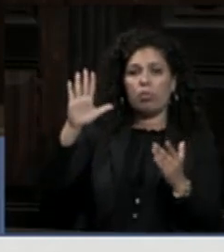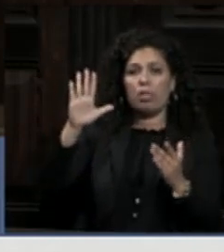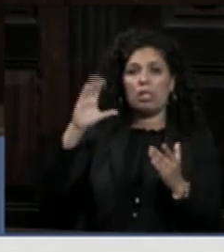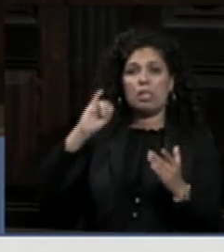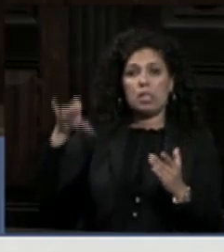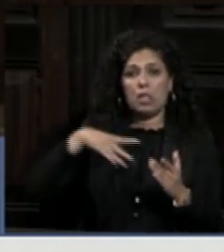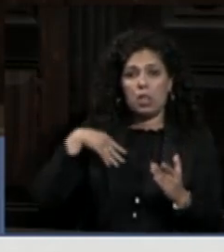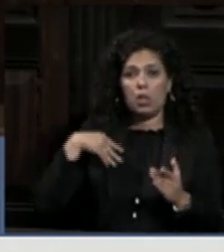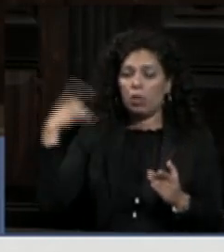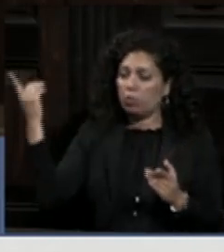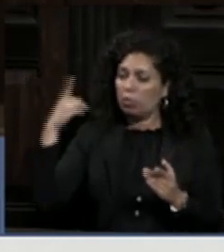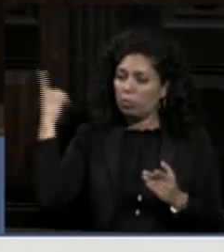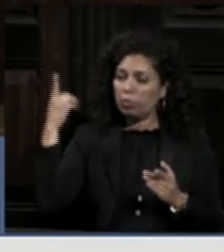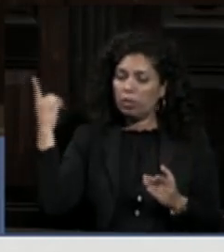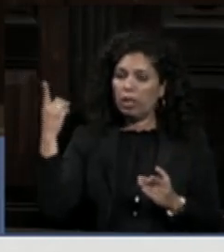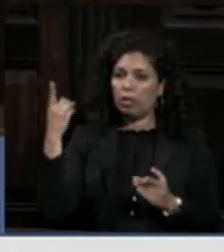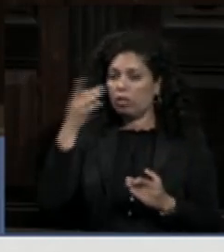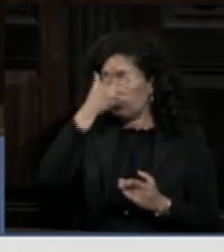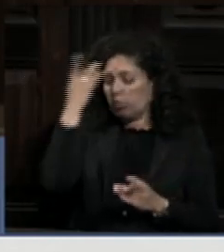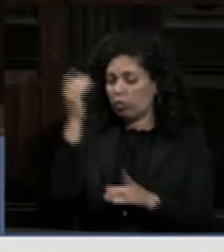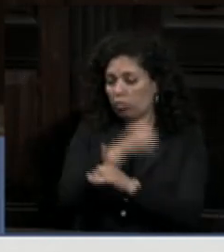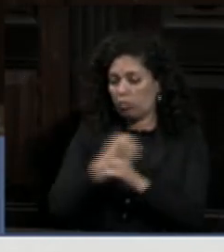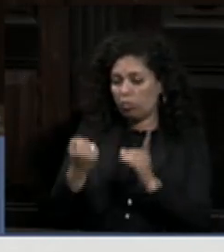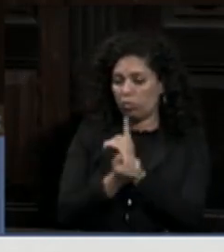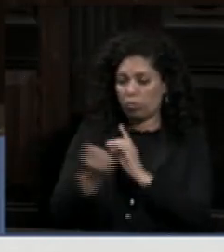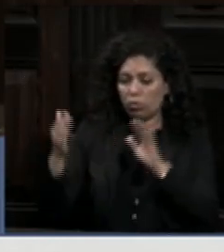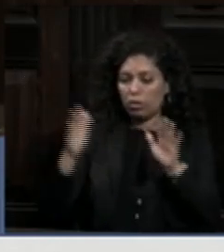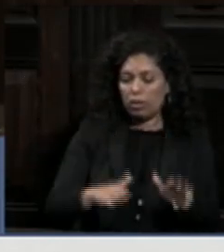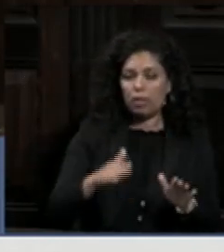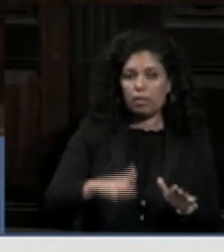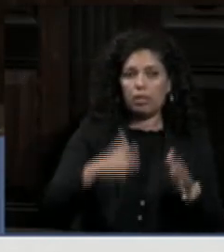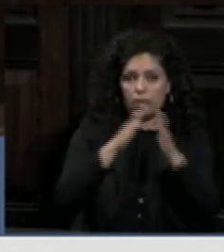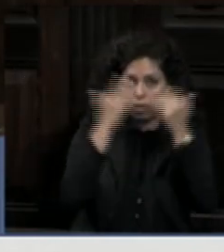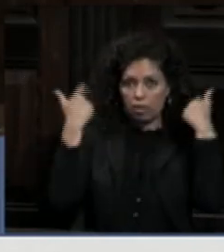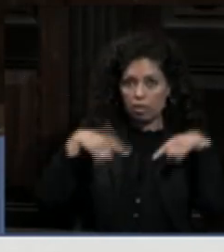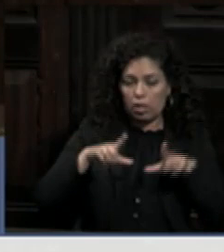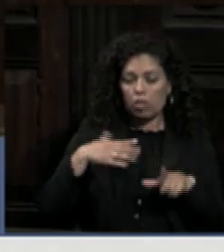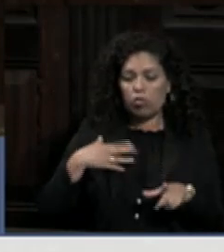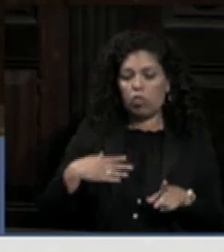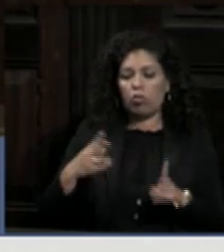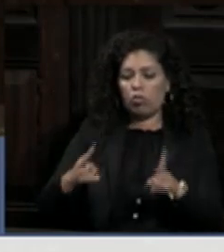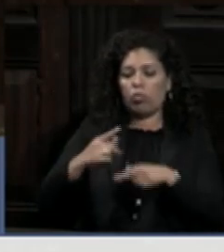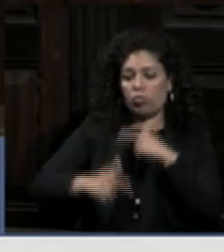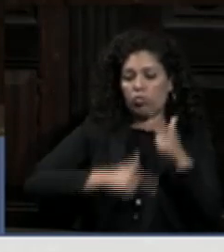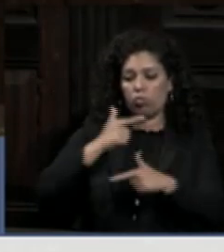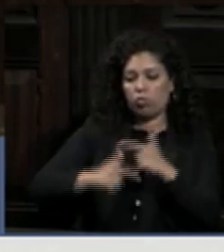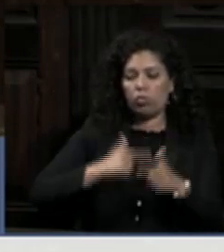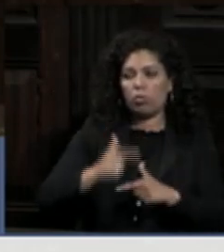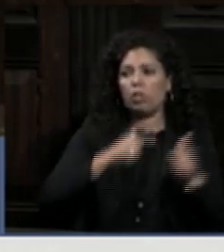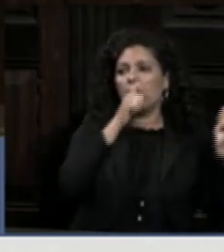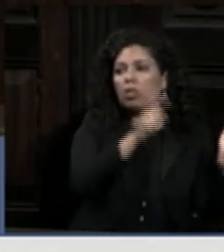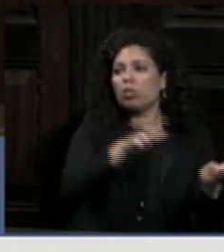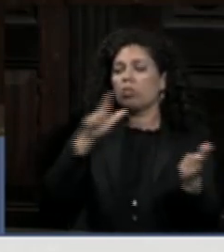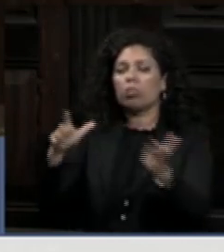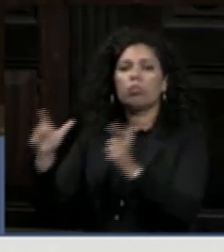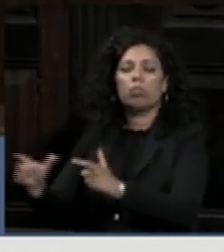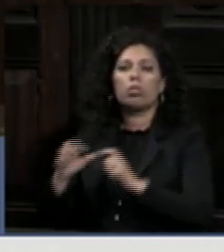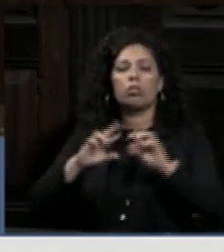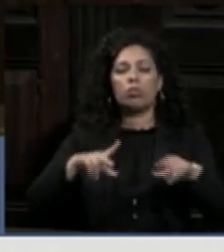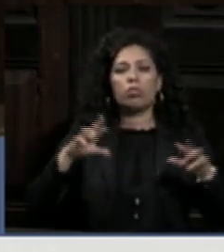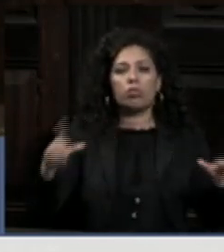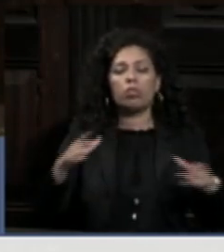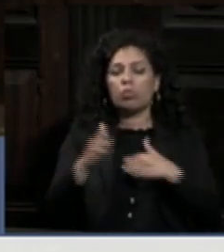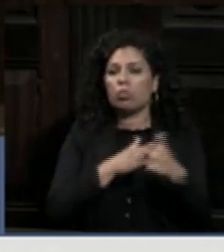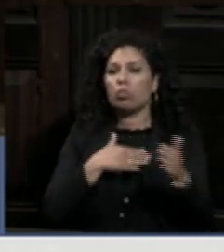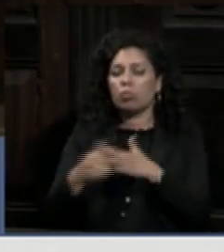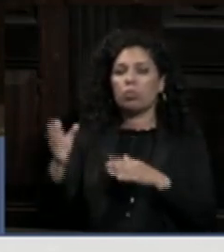mandato confiado pelo povo eu tenho que trabalhar assim e vou trabalhar em todas as áreas que me chamarem todas as associações de